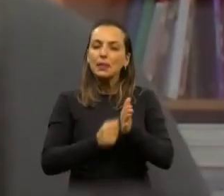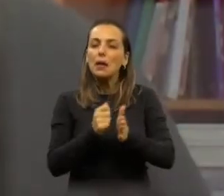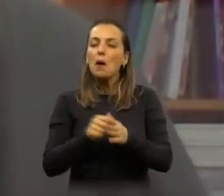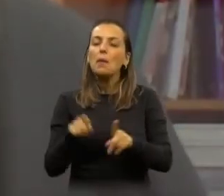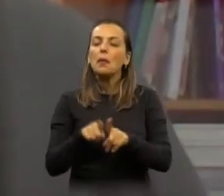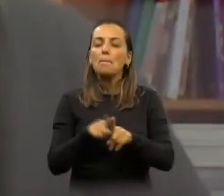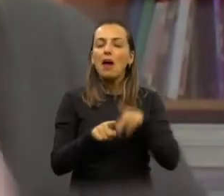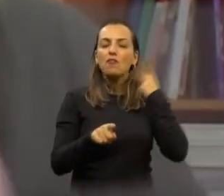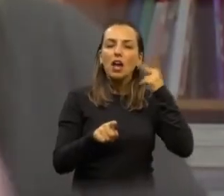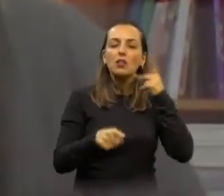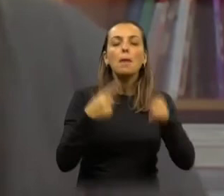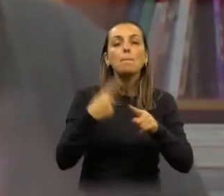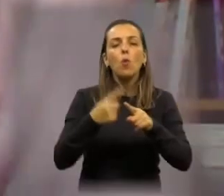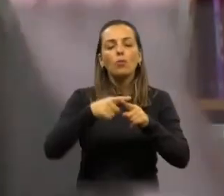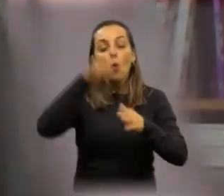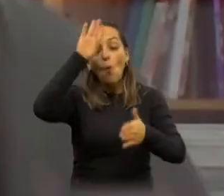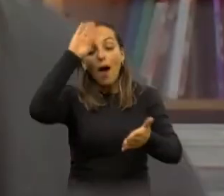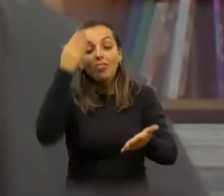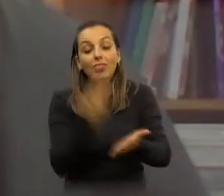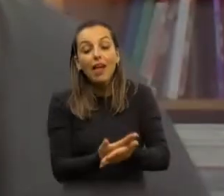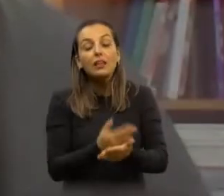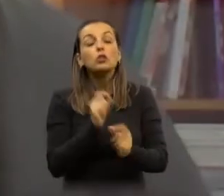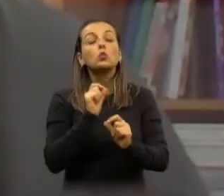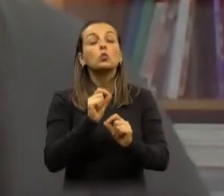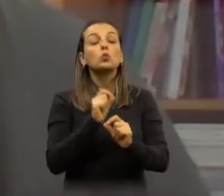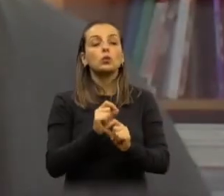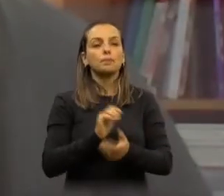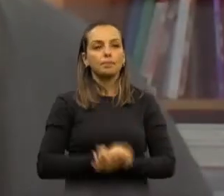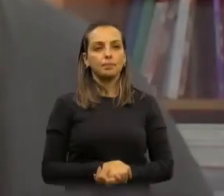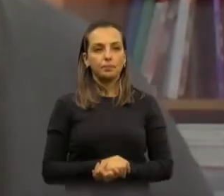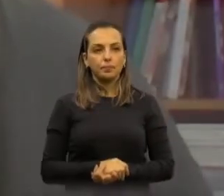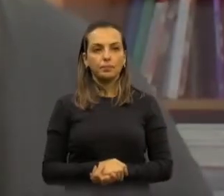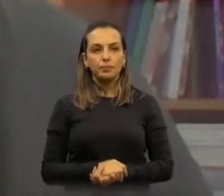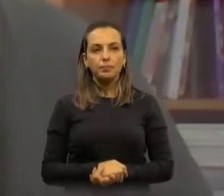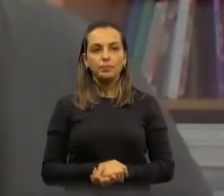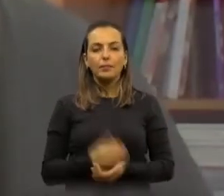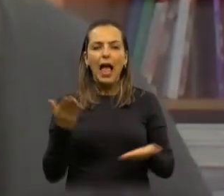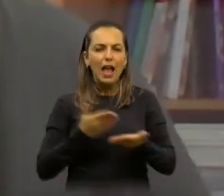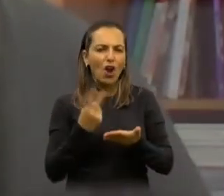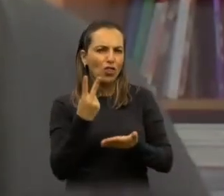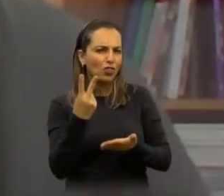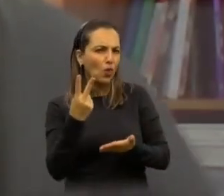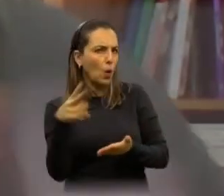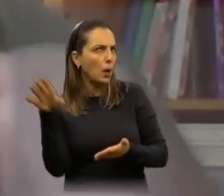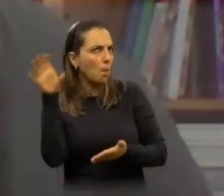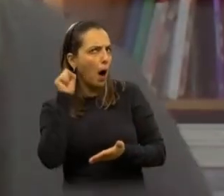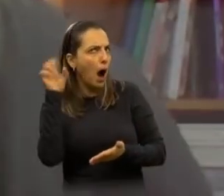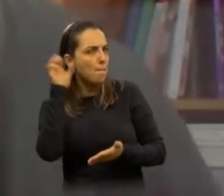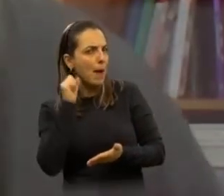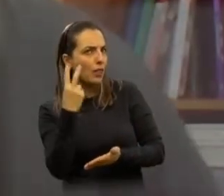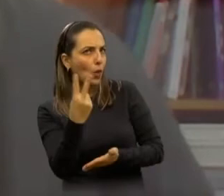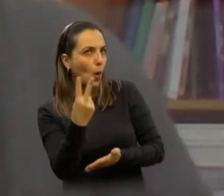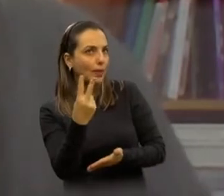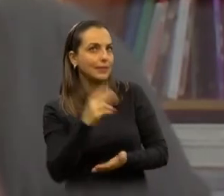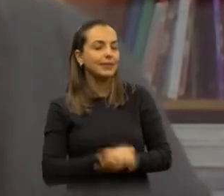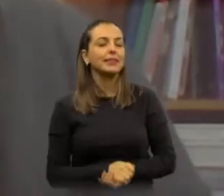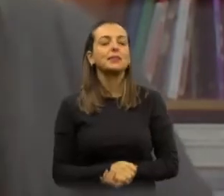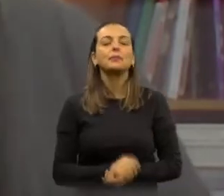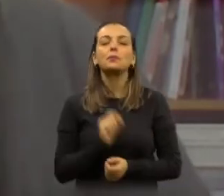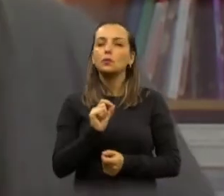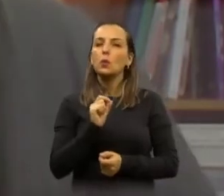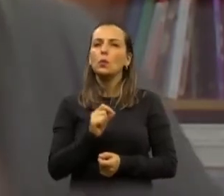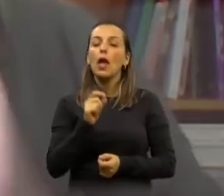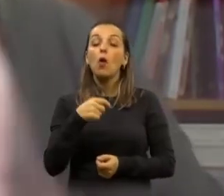vereadores, porque eu acredito, para fechar a bolha, que agora que tem duas sireninhas aqui, para fechar, que o